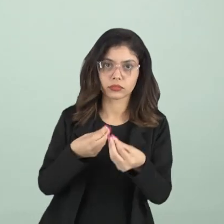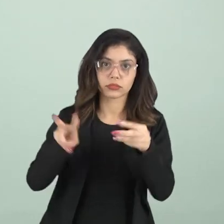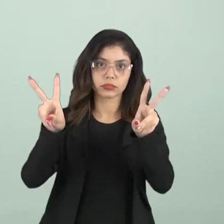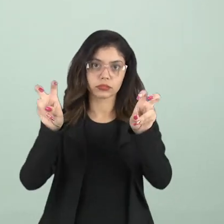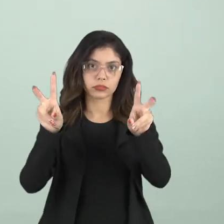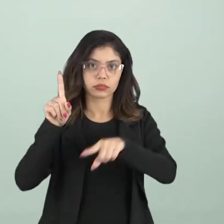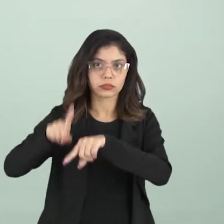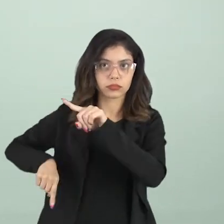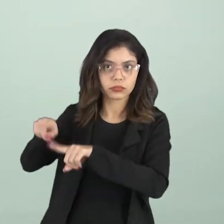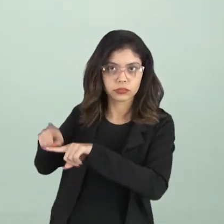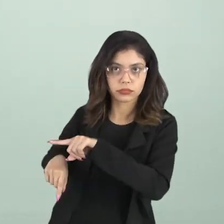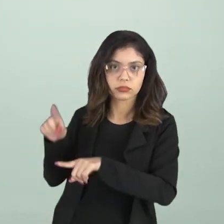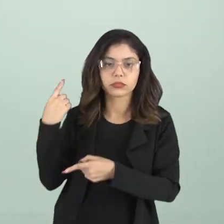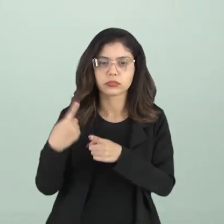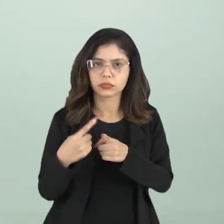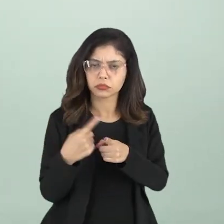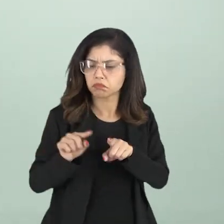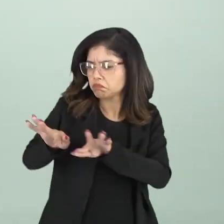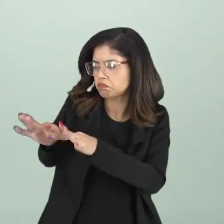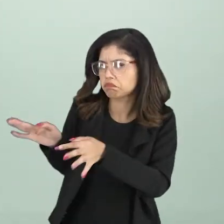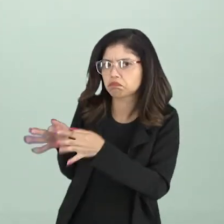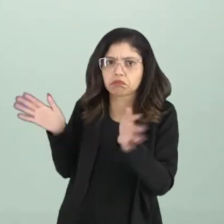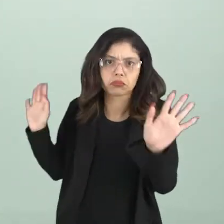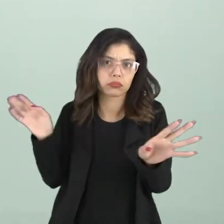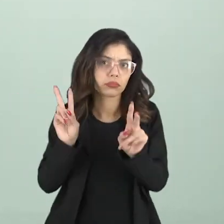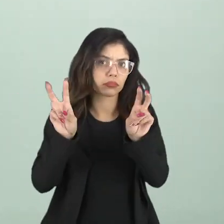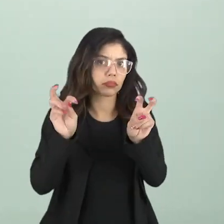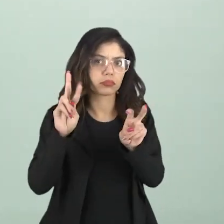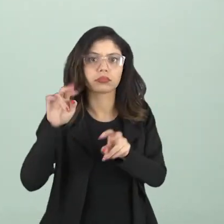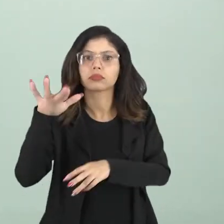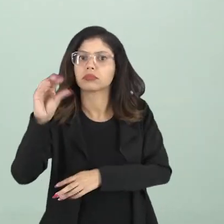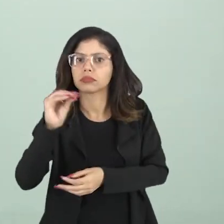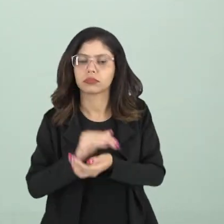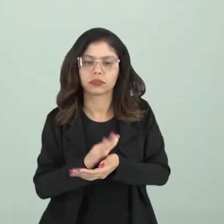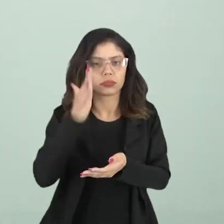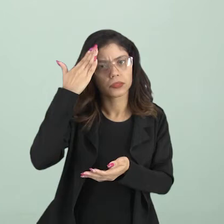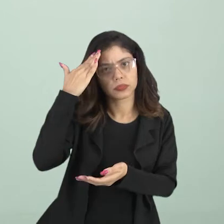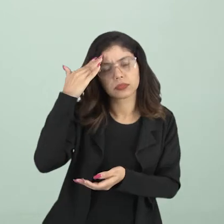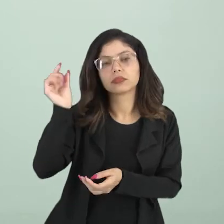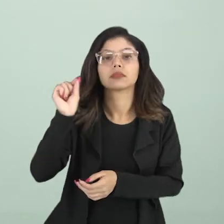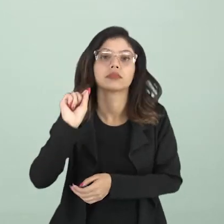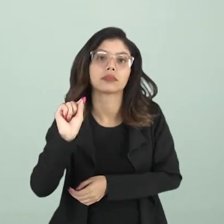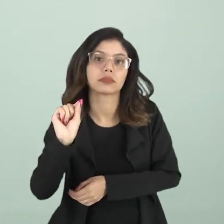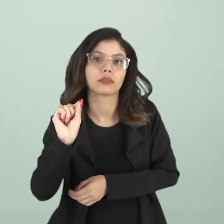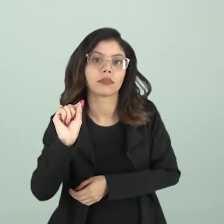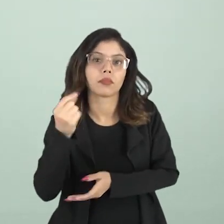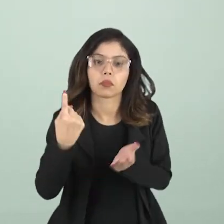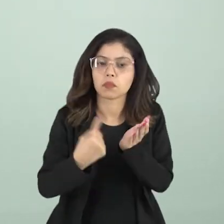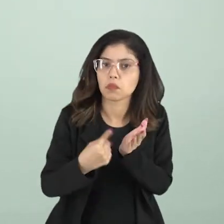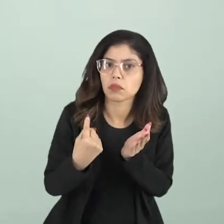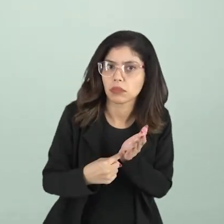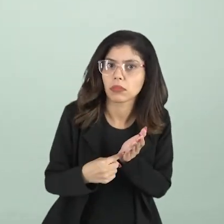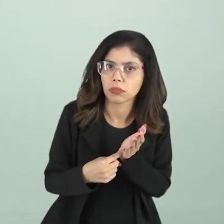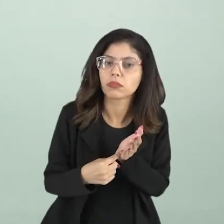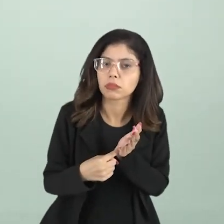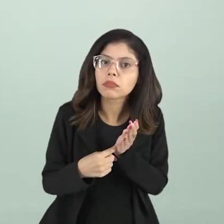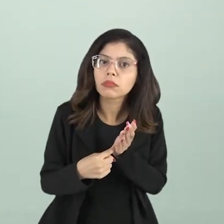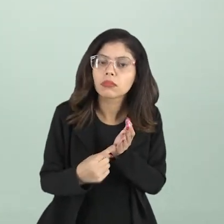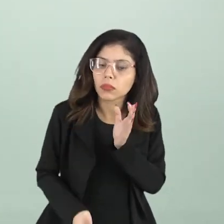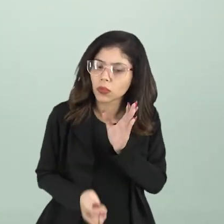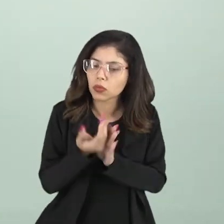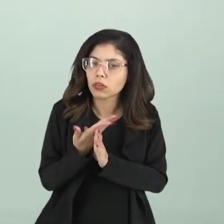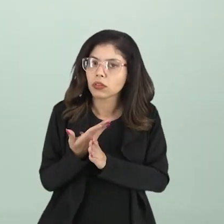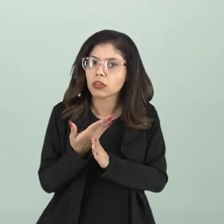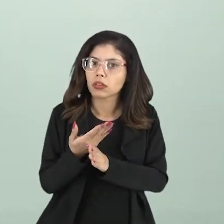teoria materialista, porque simplesmente o teórico ele compreendeu as condições materiais de existência